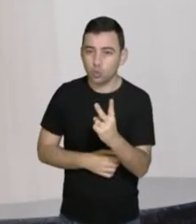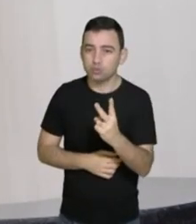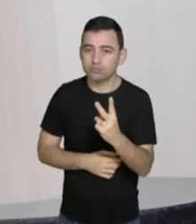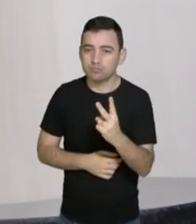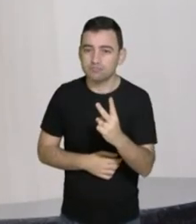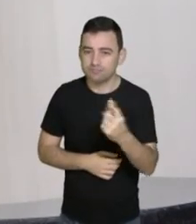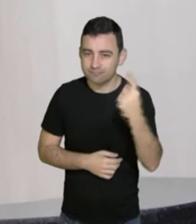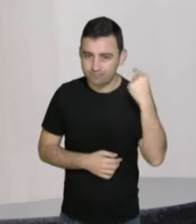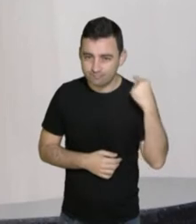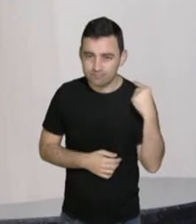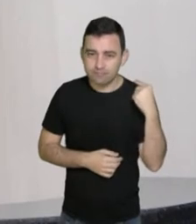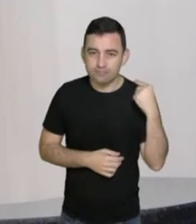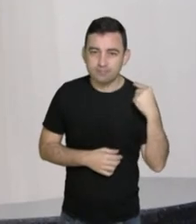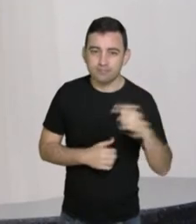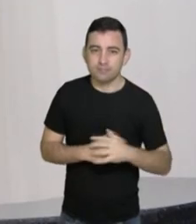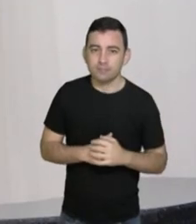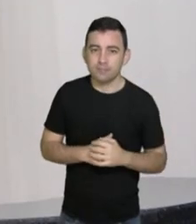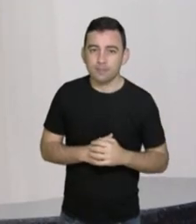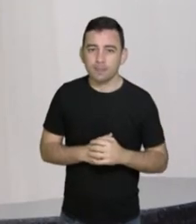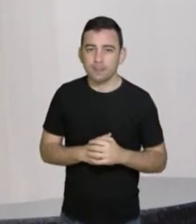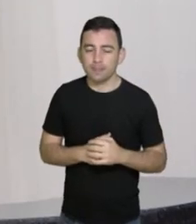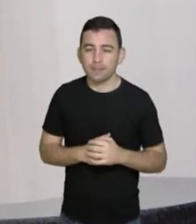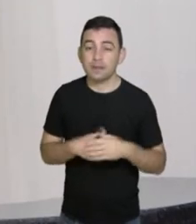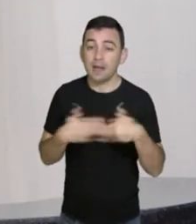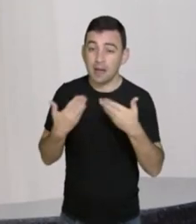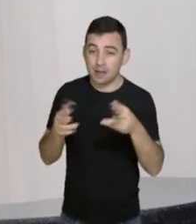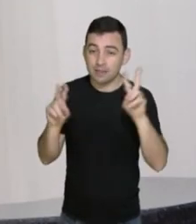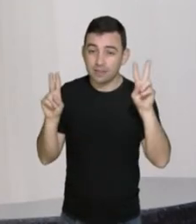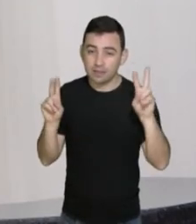presidente, é que, ainda que se tratasse